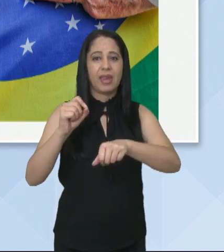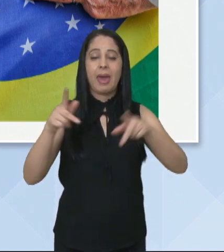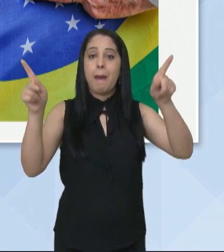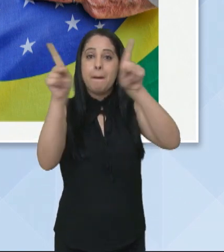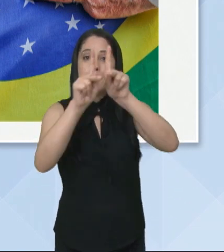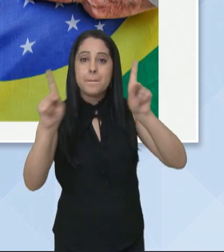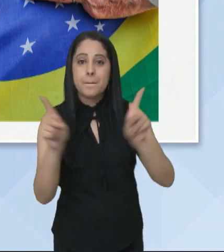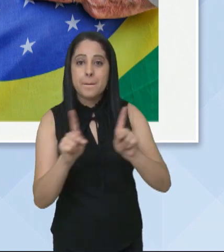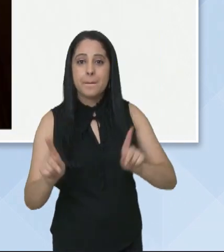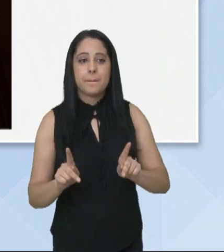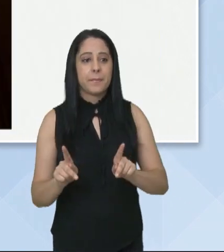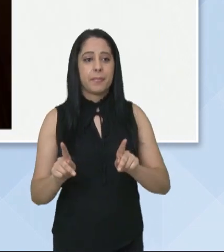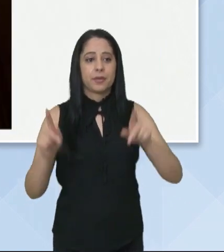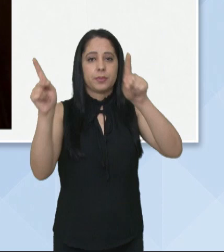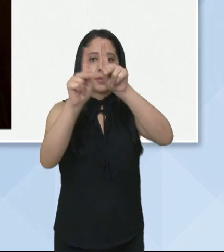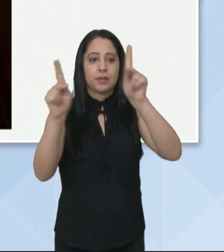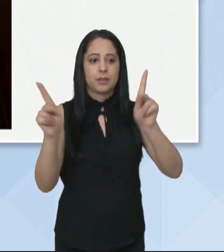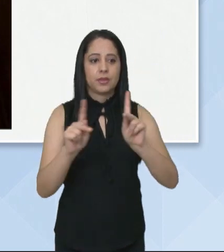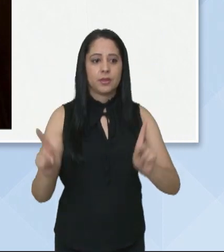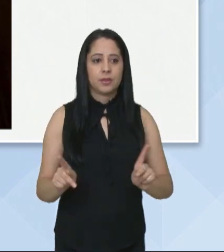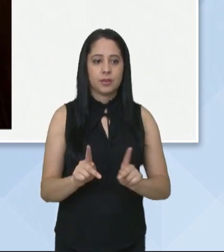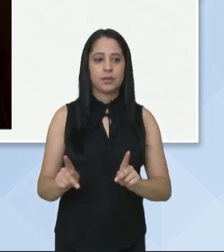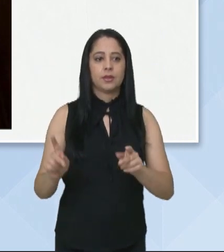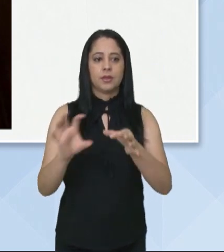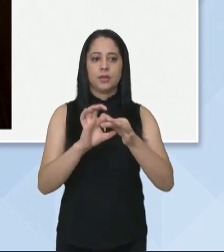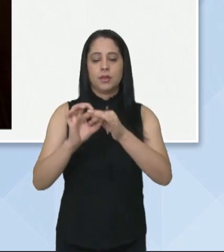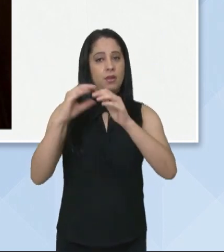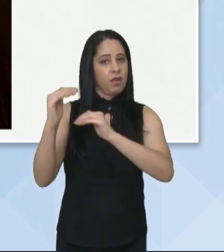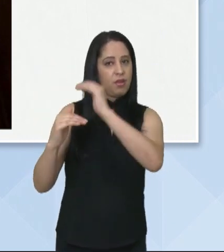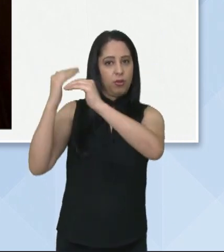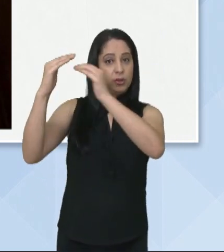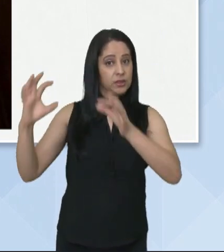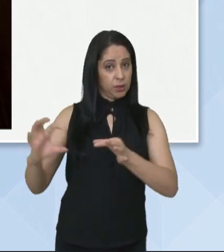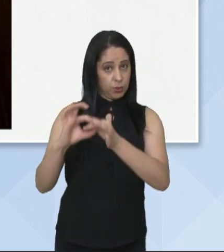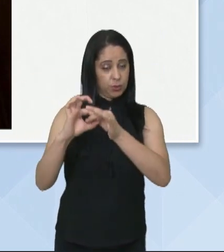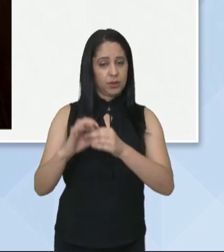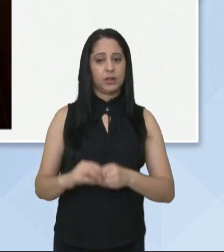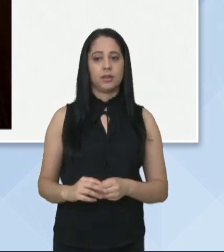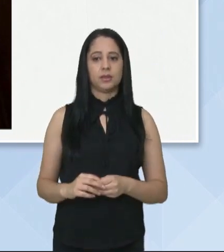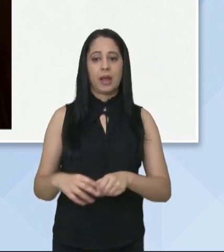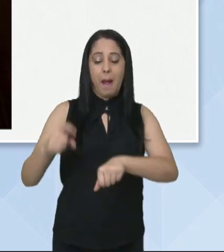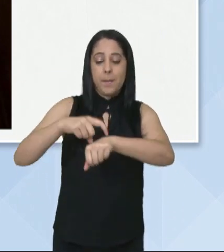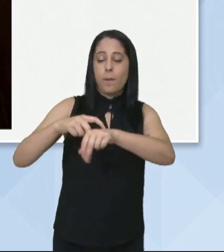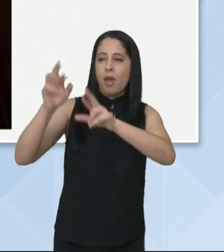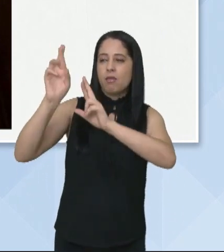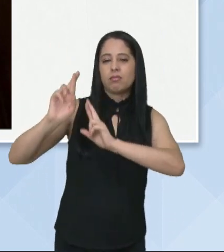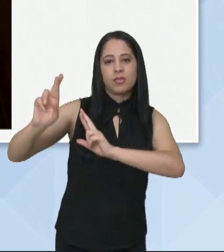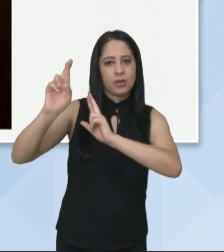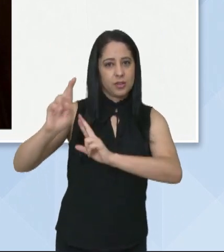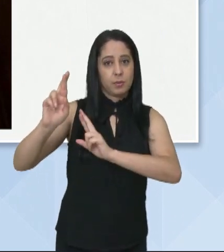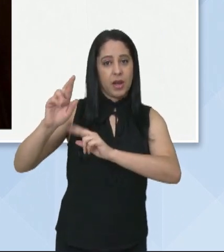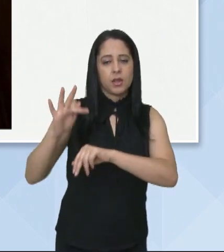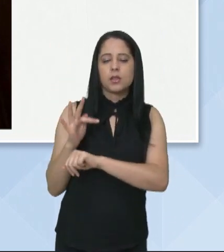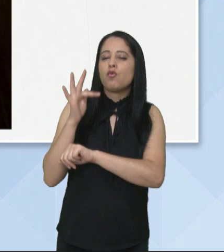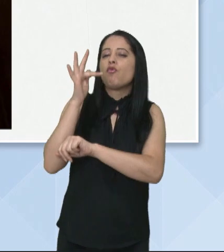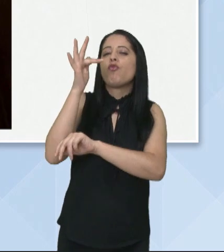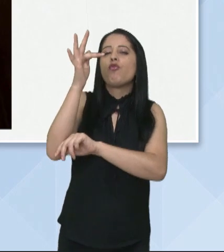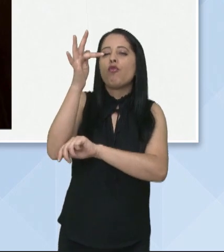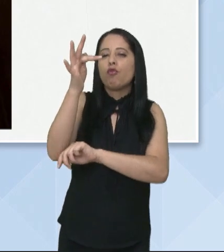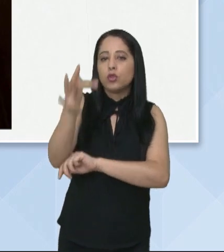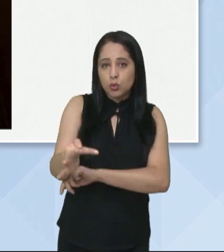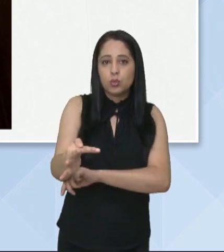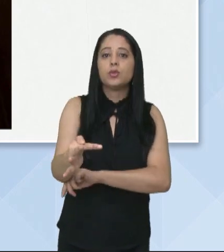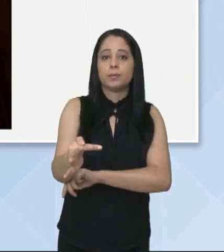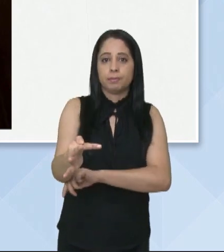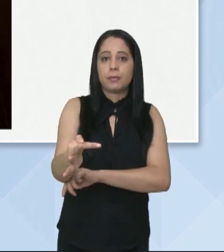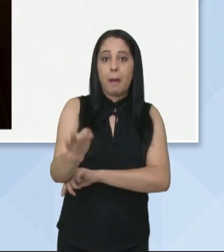de prosperidade. Está aí é tempo de esperança e de futuro que começa